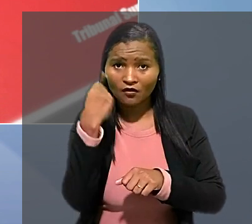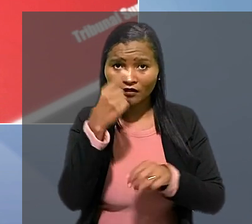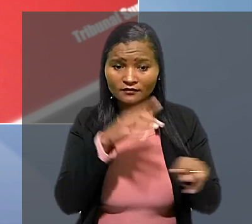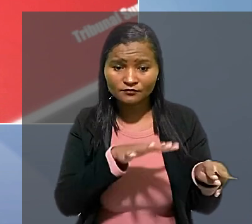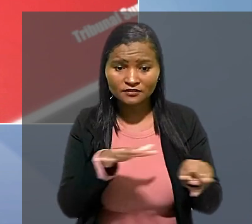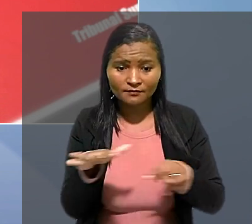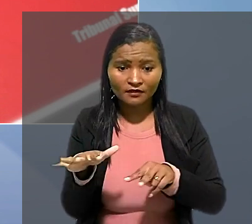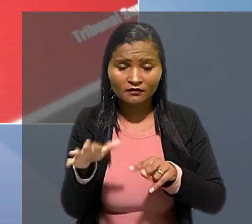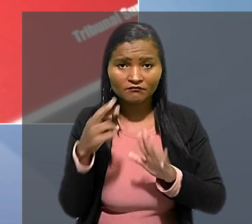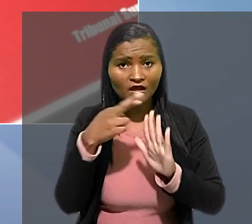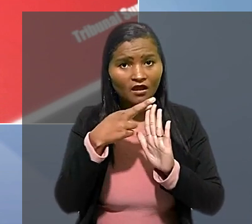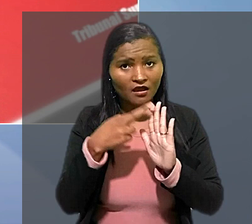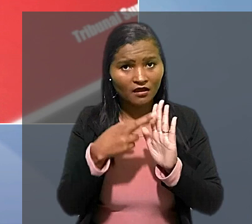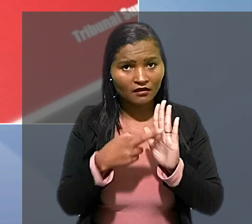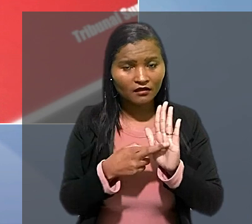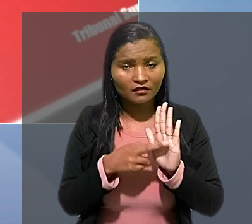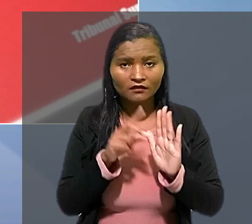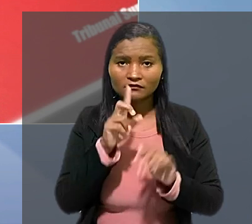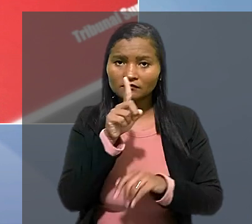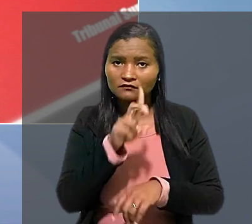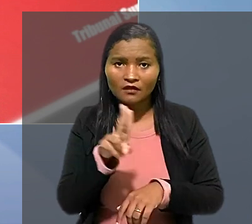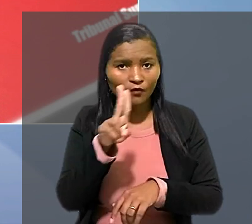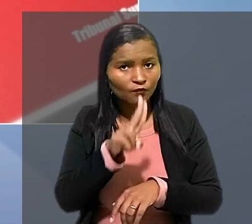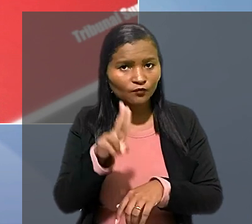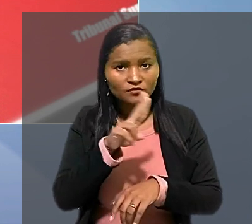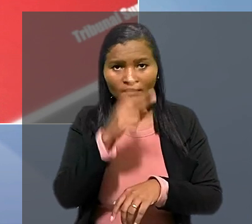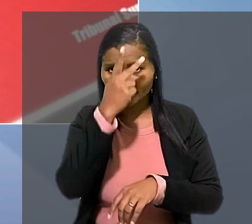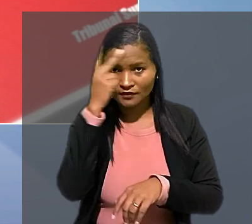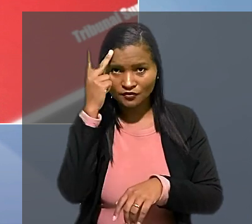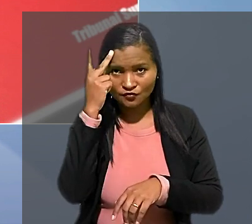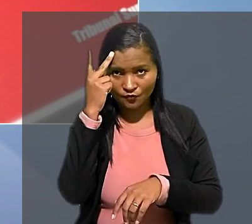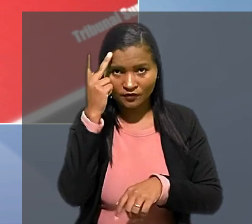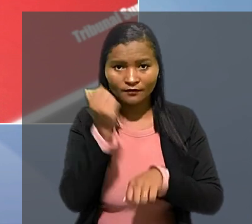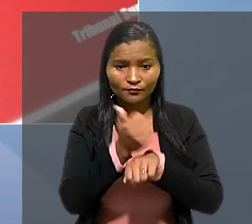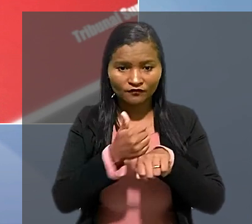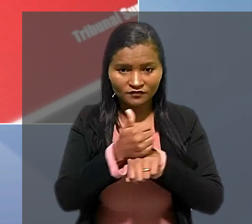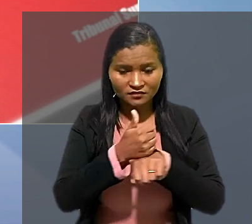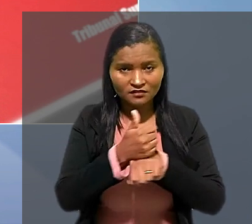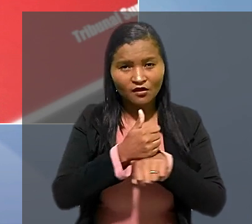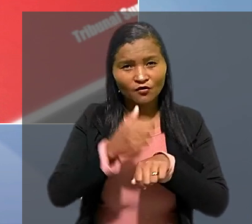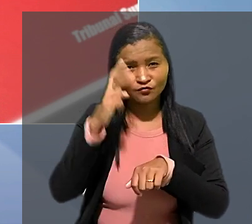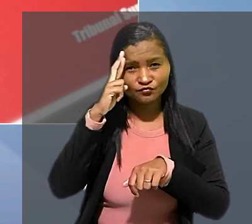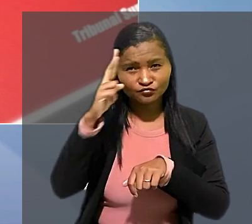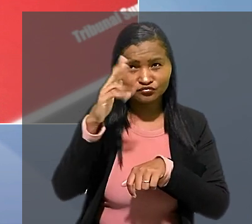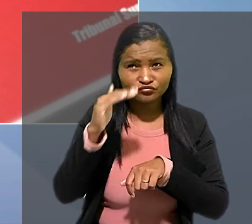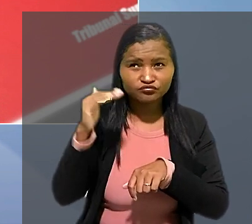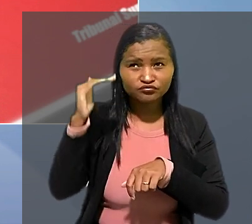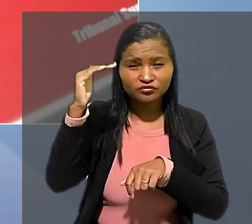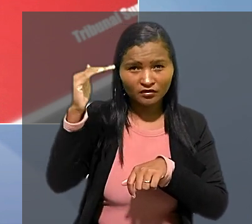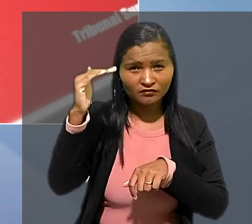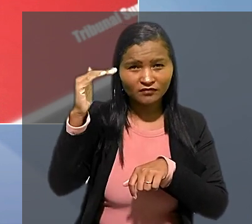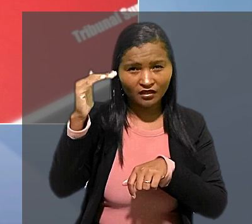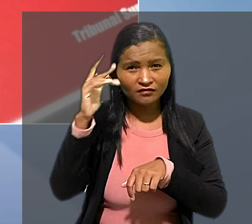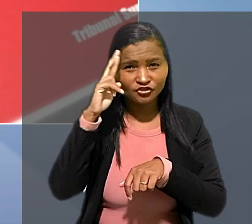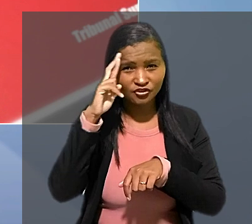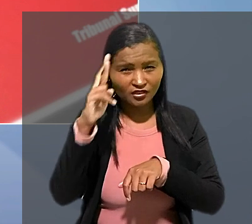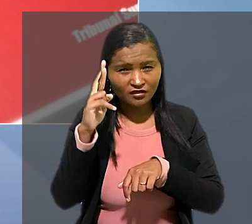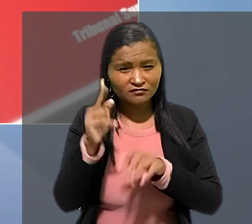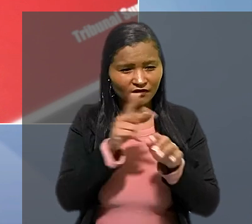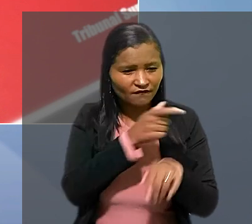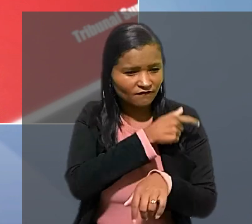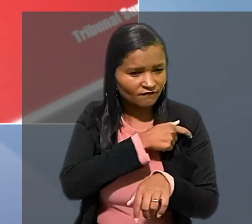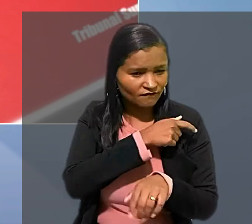por semana. A regra, no entanto, não se aplica àqueles que exercem cargos de direção, gerência,